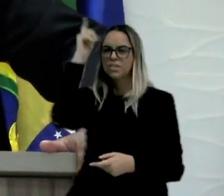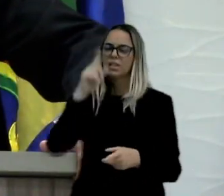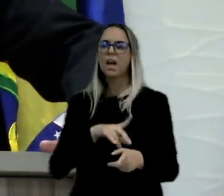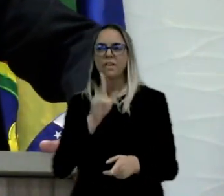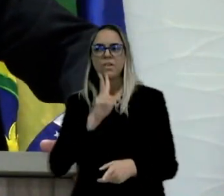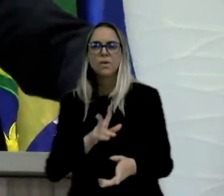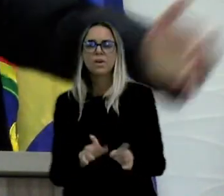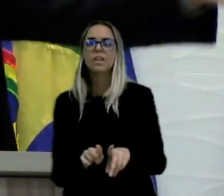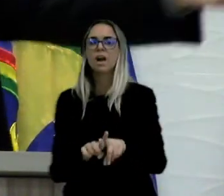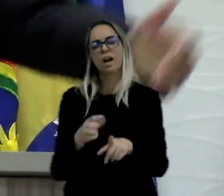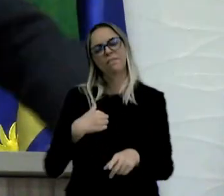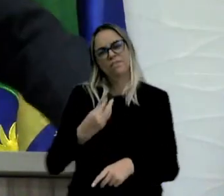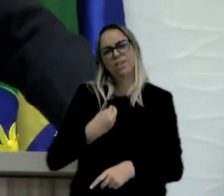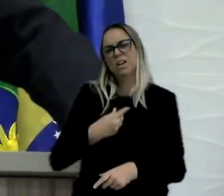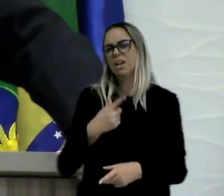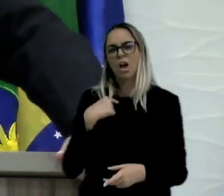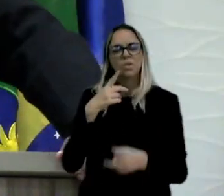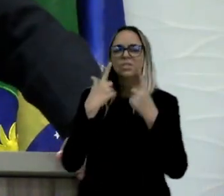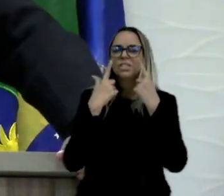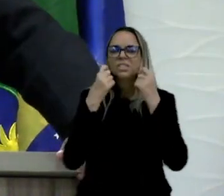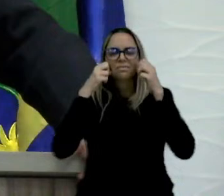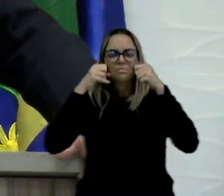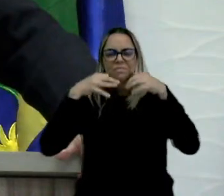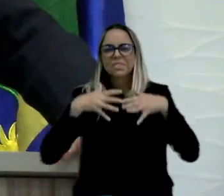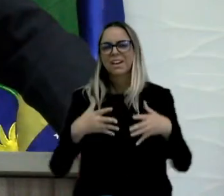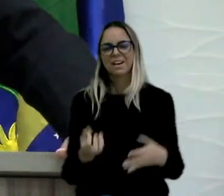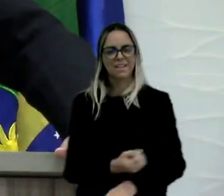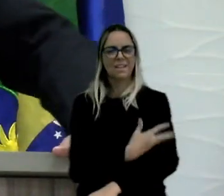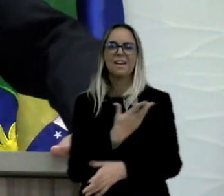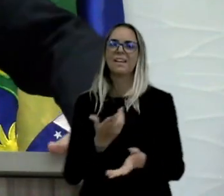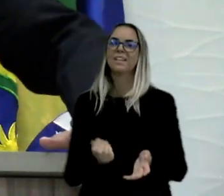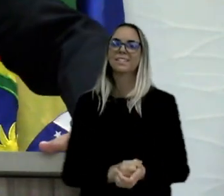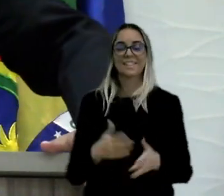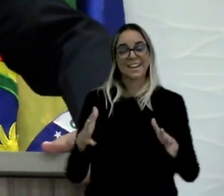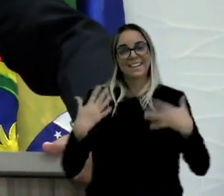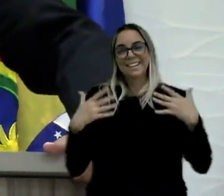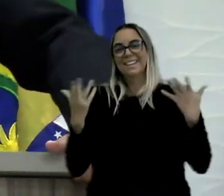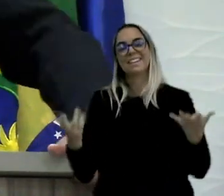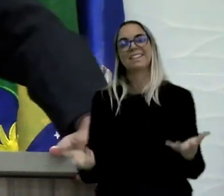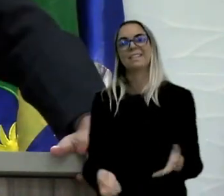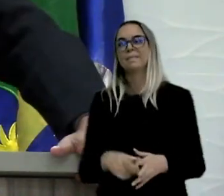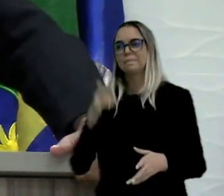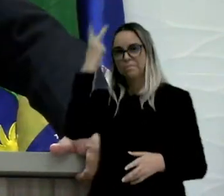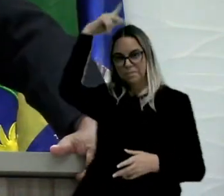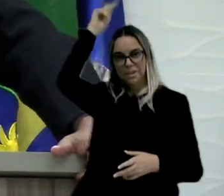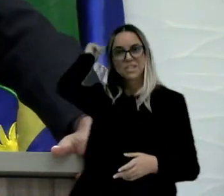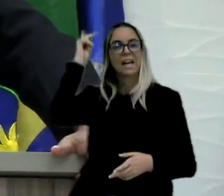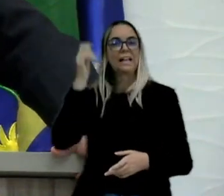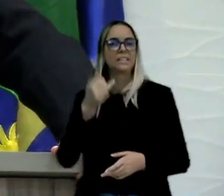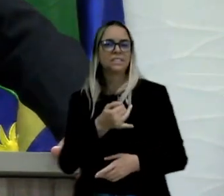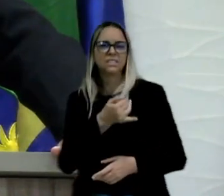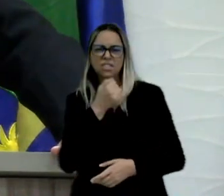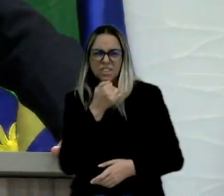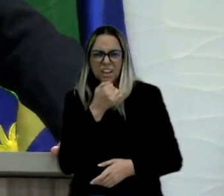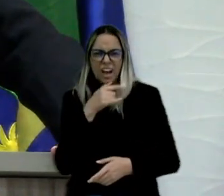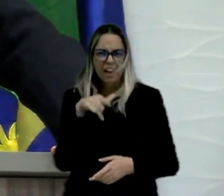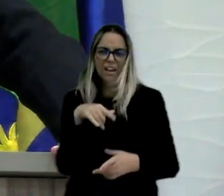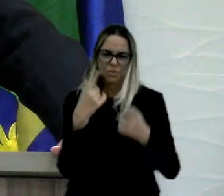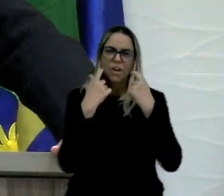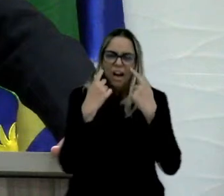aí eu choro por causa disso e alegria Pacheco não é de